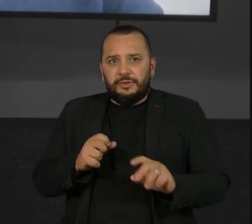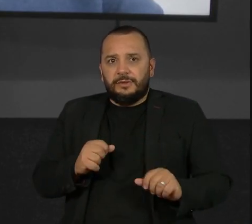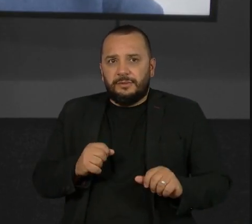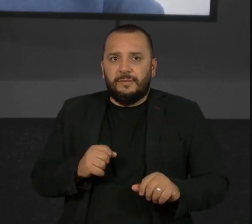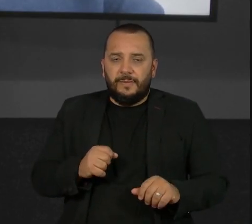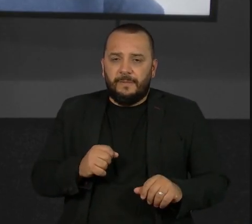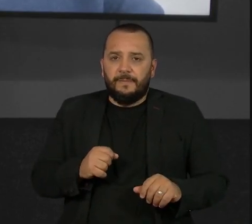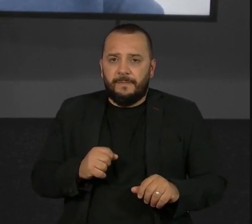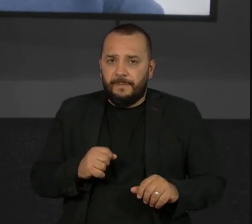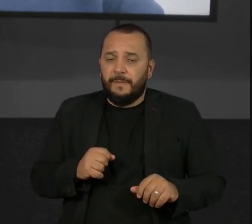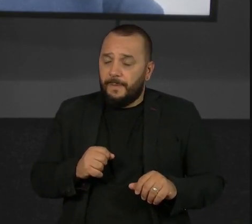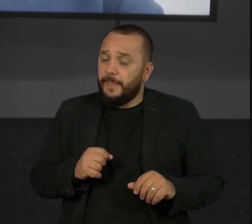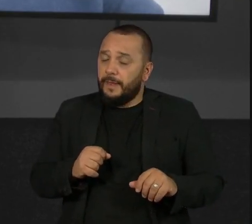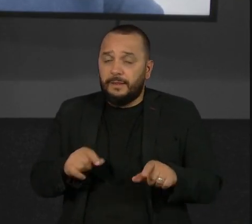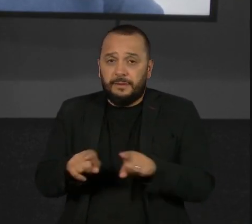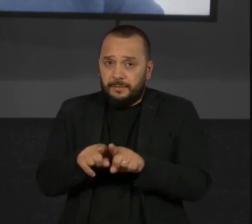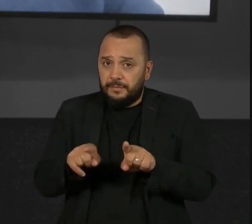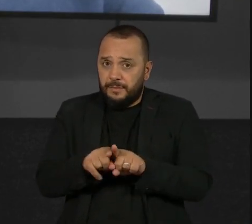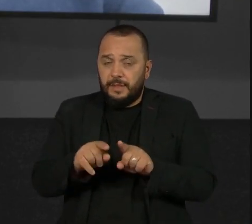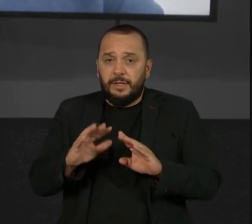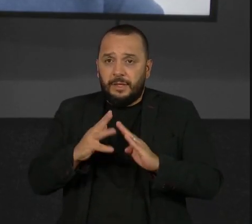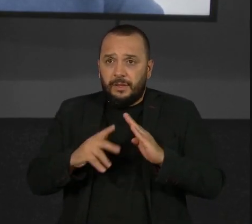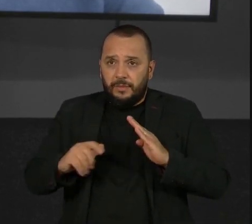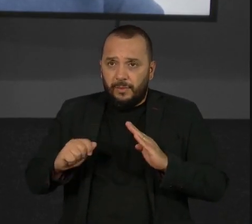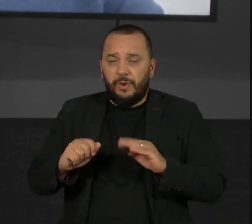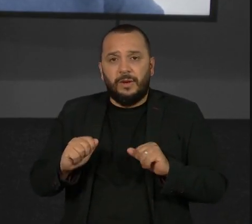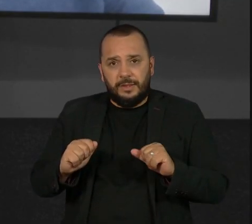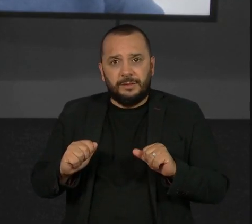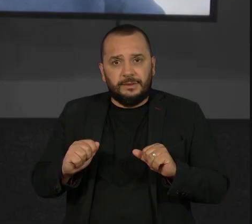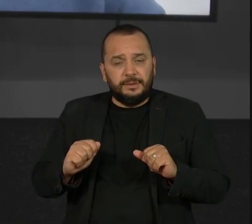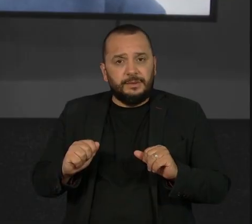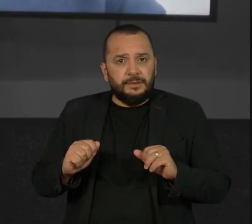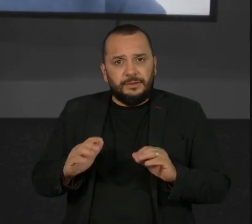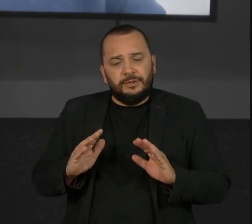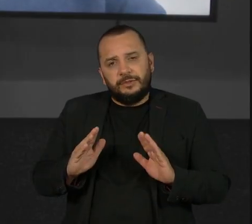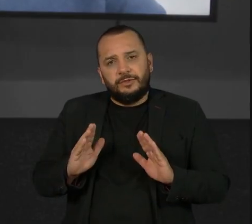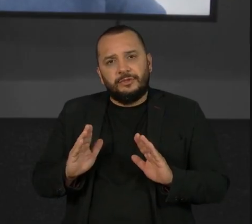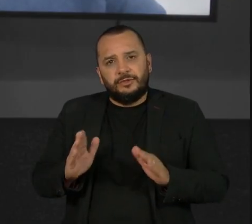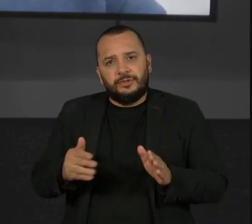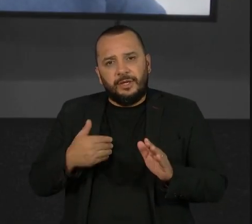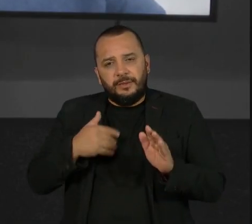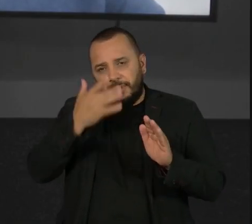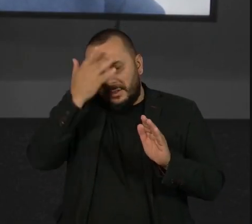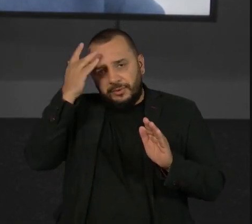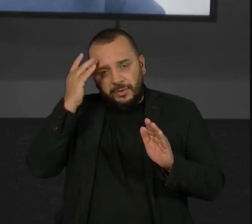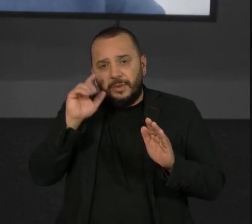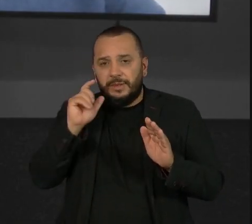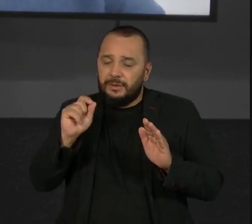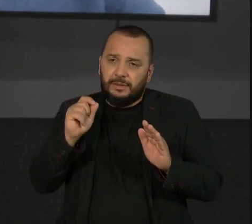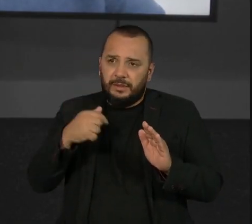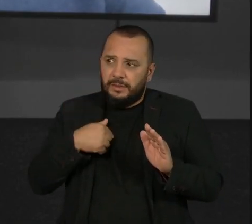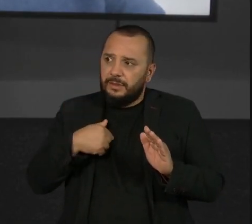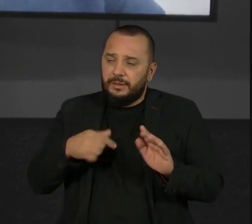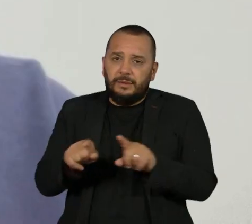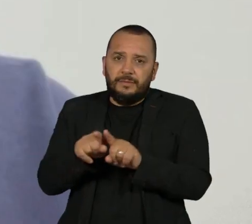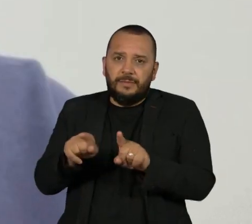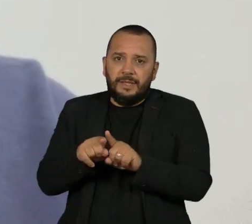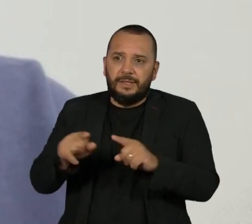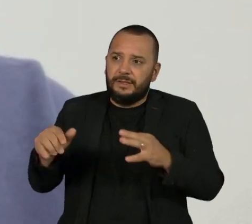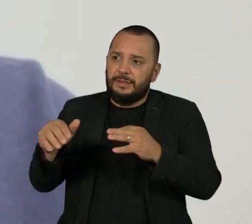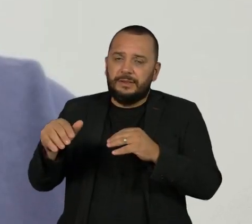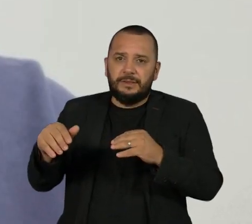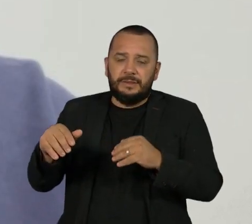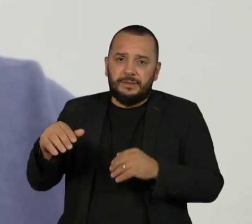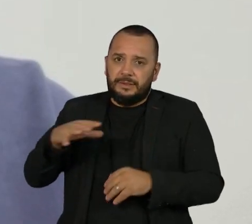os povos indígenas, quilombolas, extrativistas, mas também, né, as cidades, né? Porque